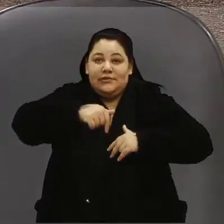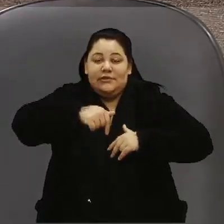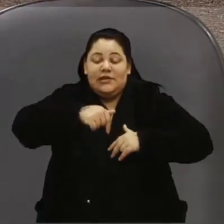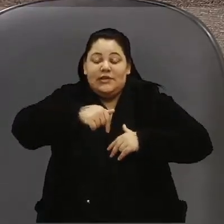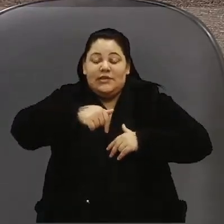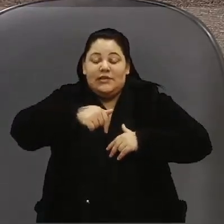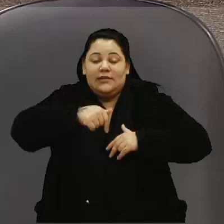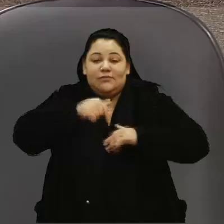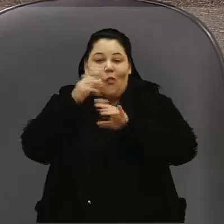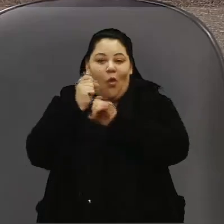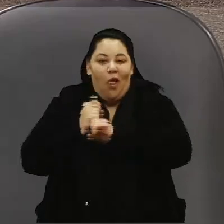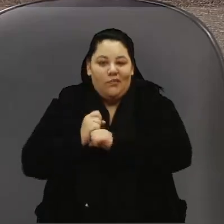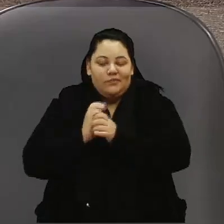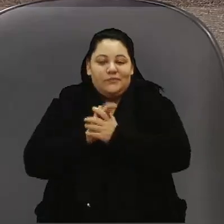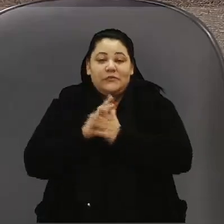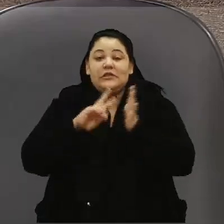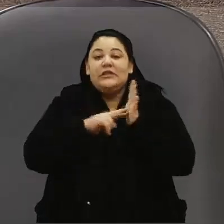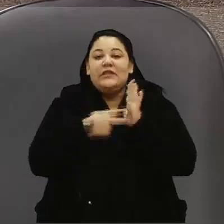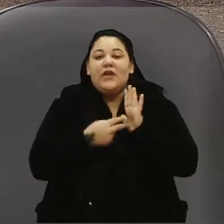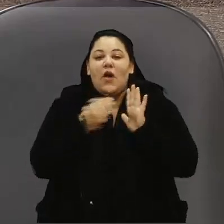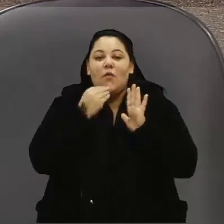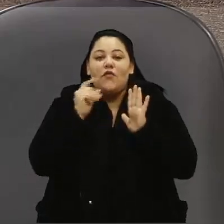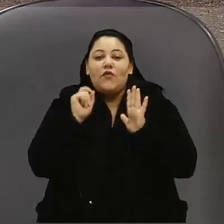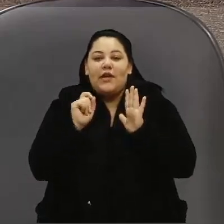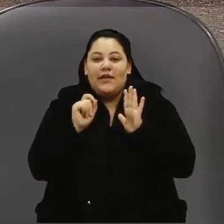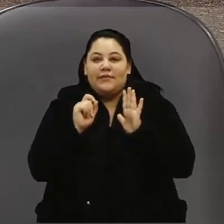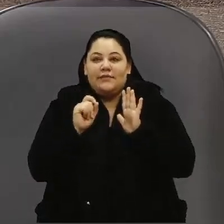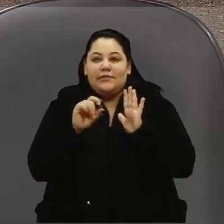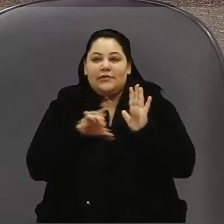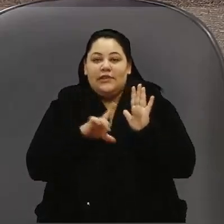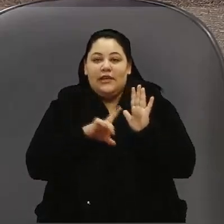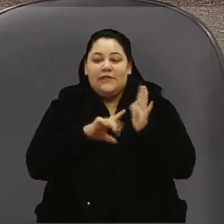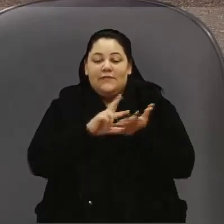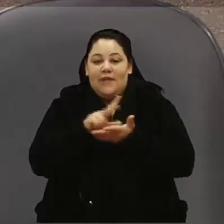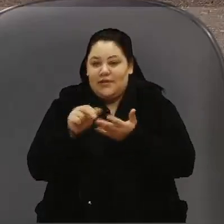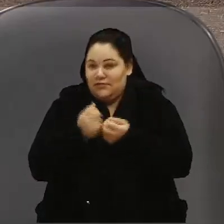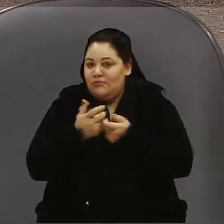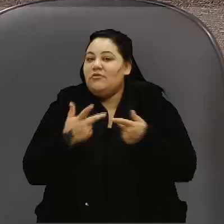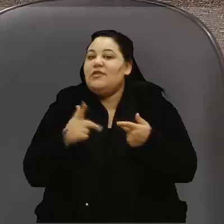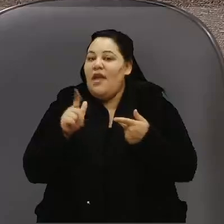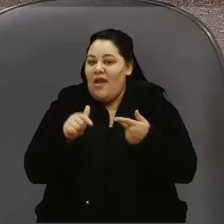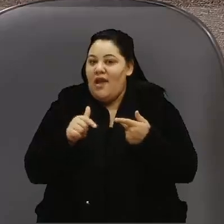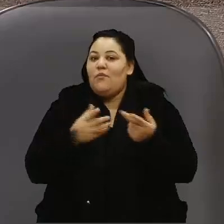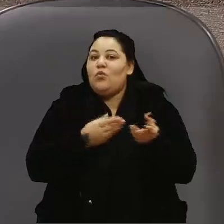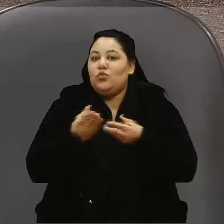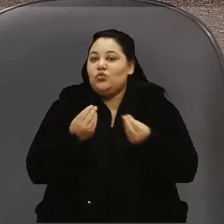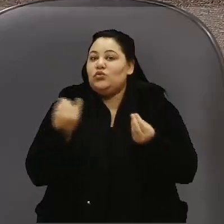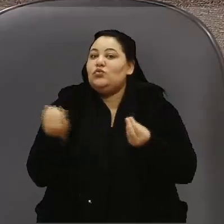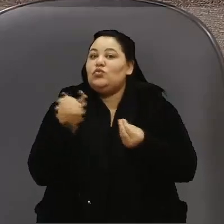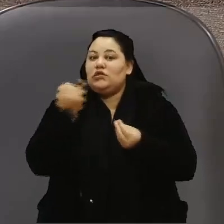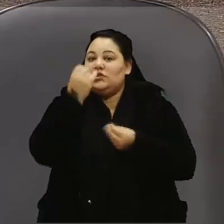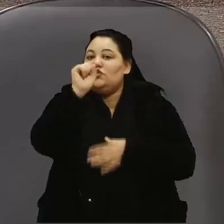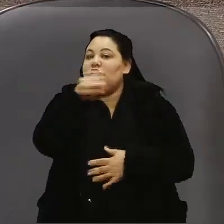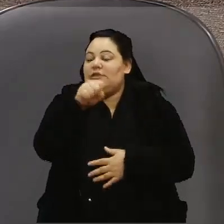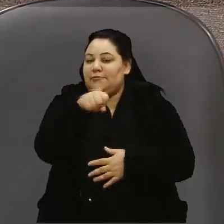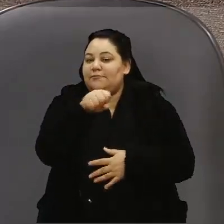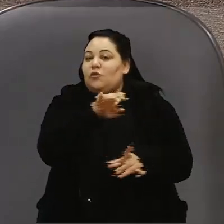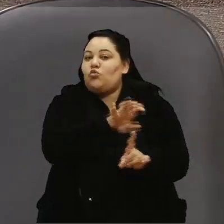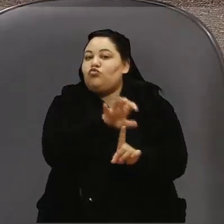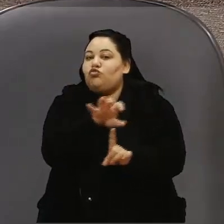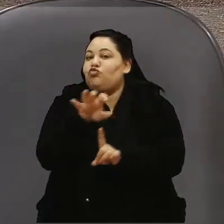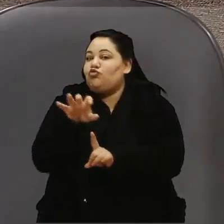levantamento. Isso significa, obviamente, que um portfólio de patentes é algo de extrema relevância, mostra